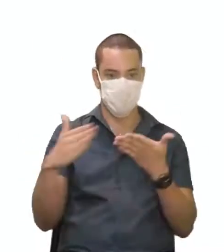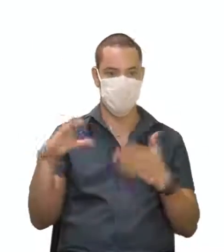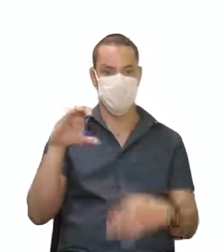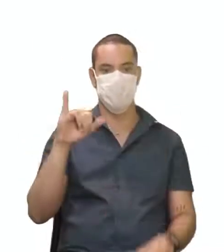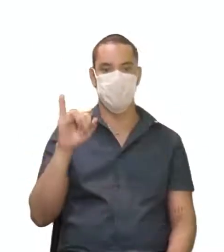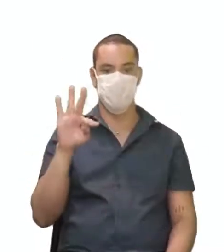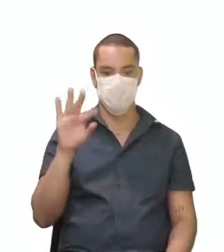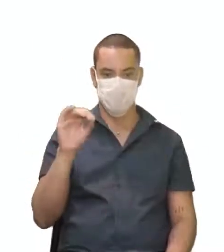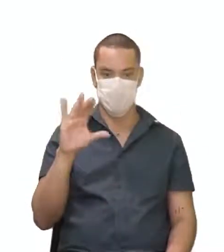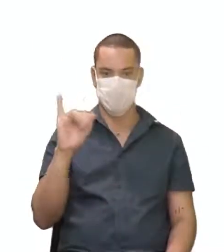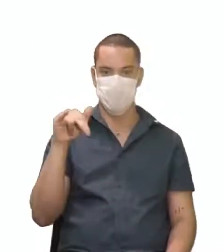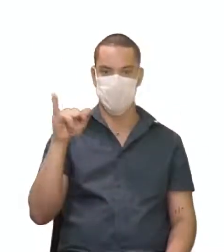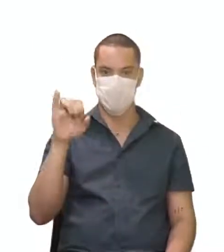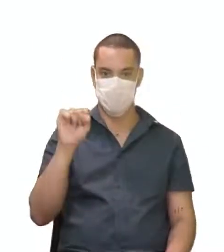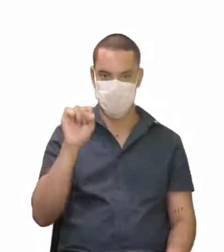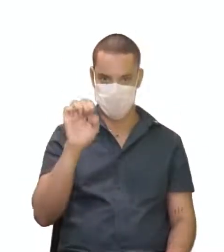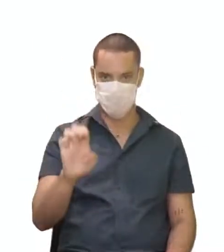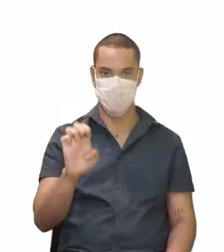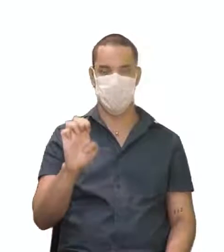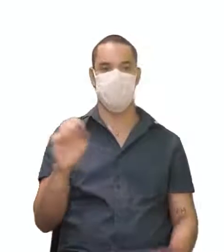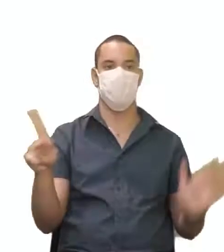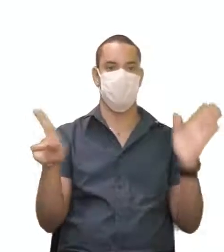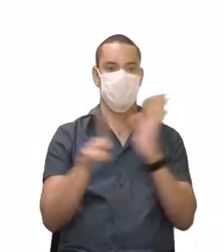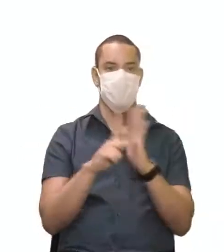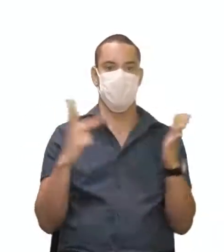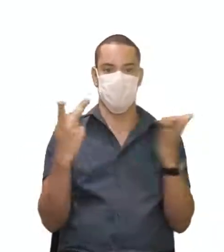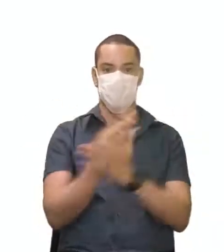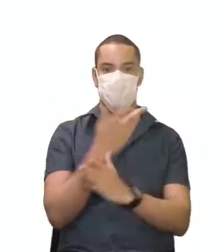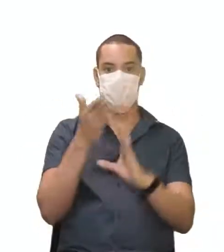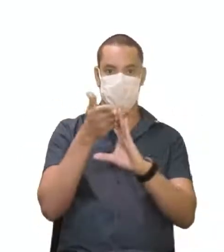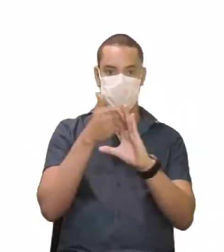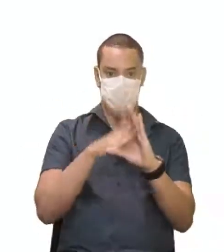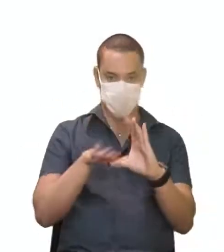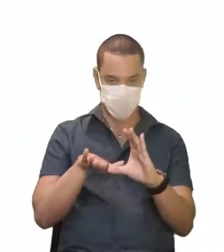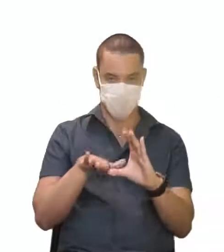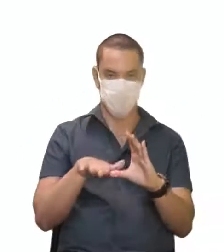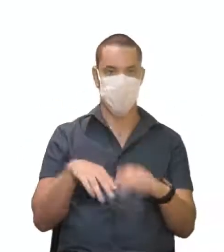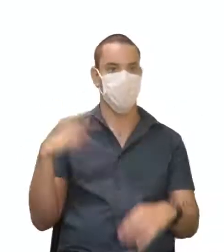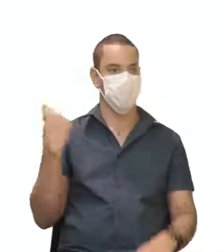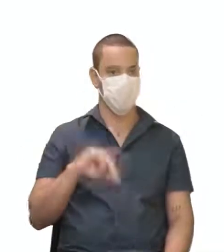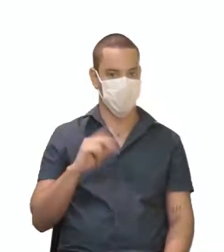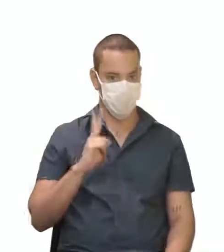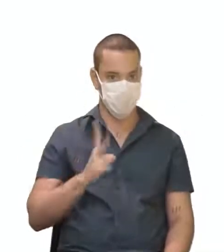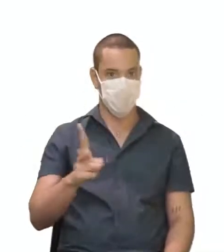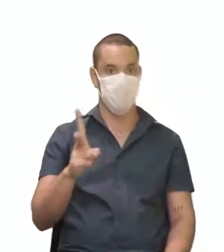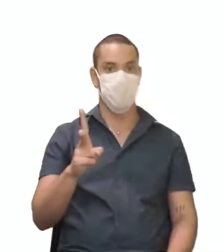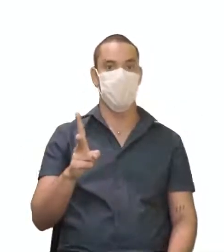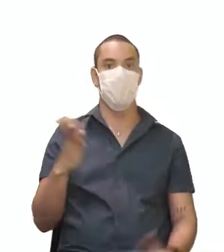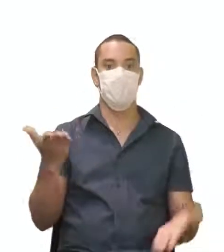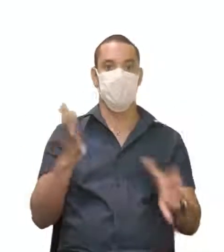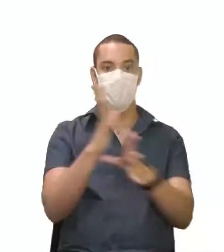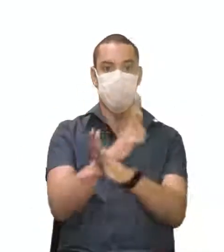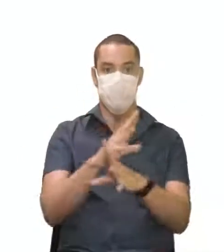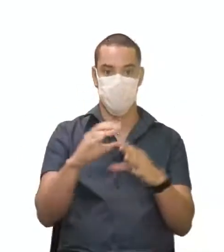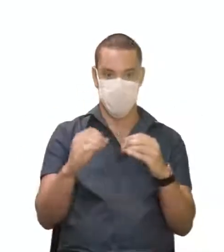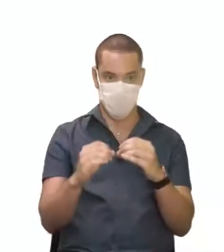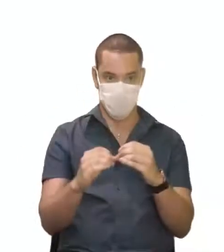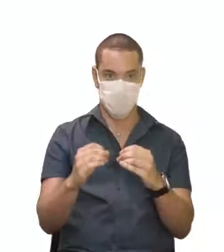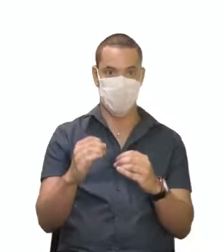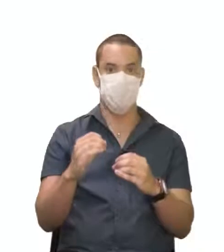que é a divisão citoplasmática. Tá bom? Vamos acelerar aqui um pouquinho.